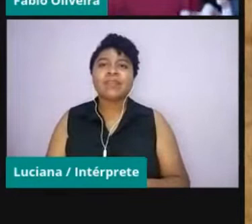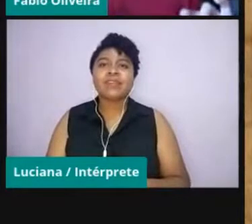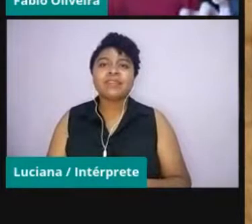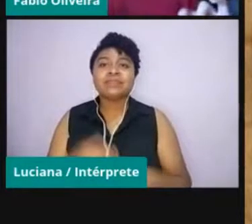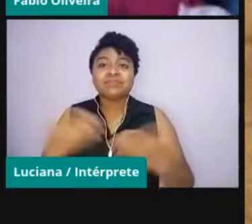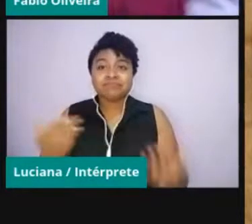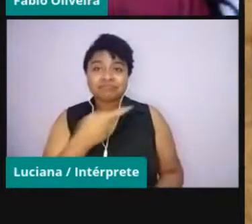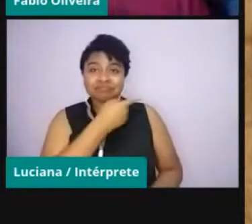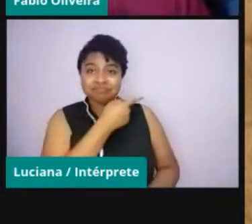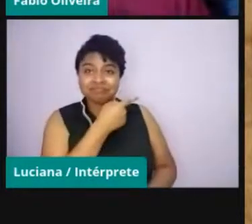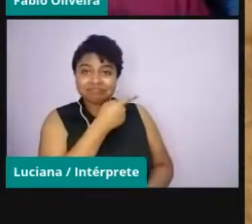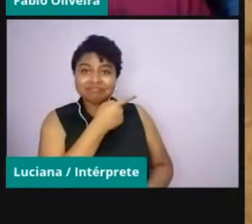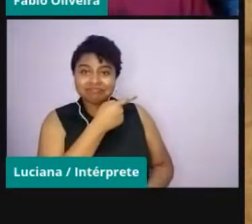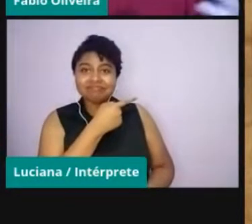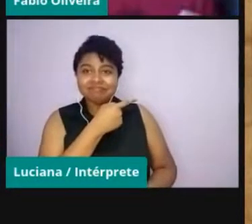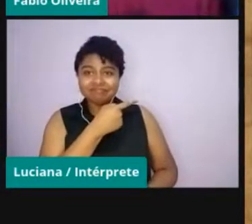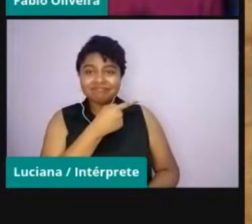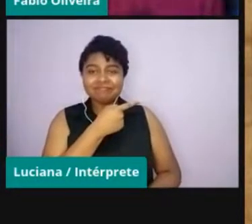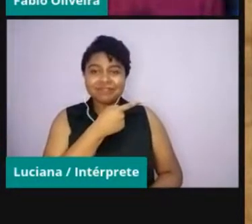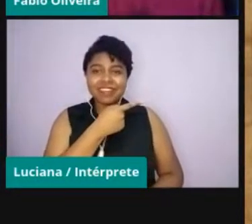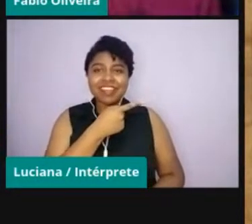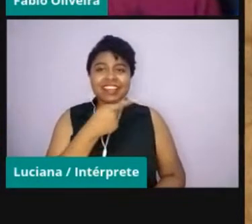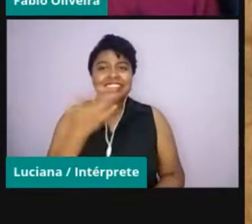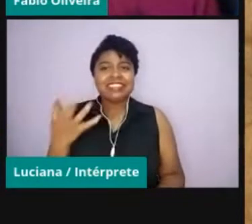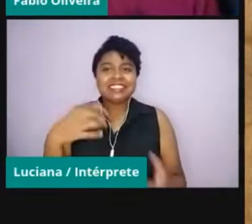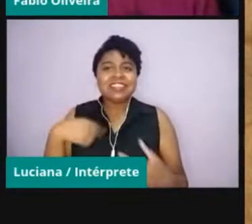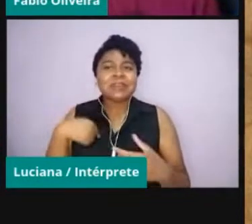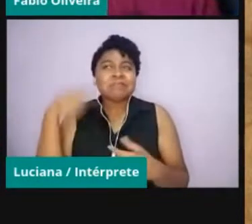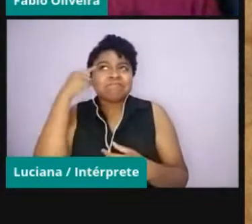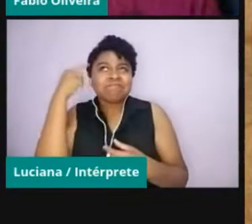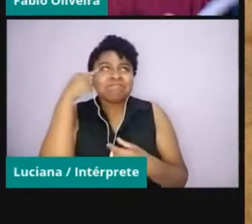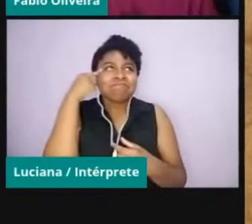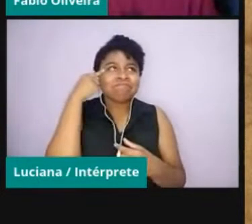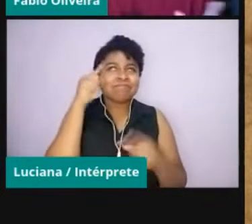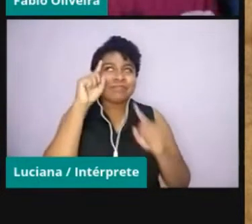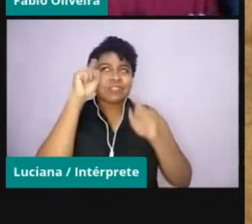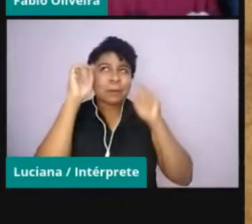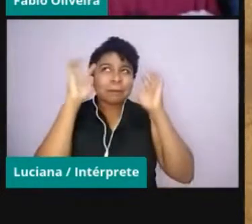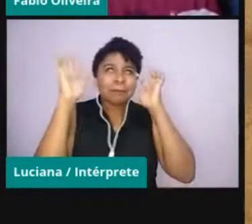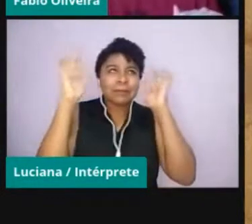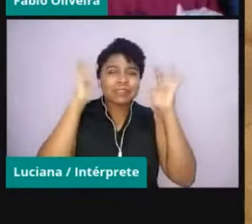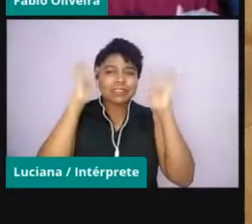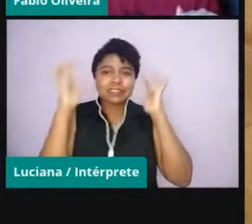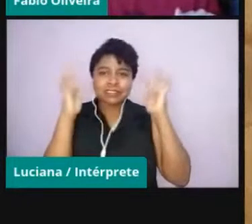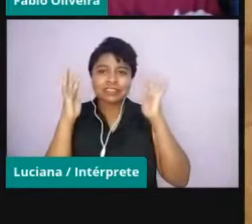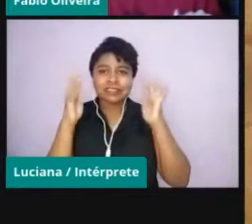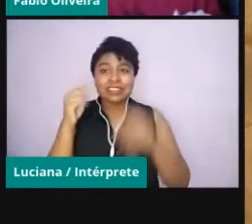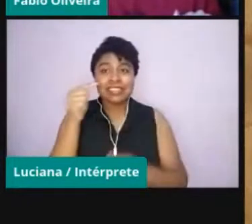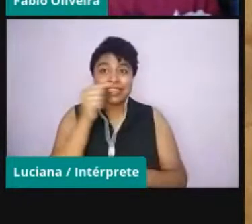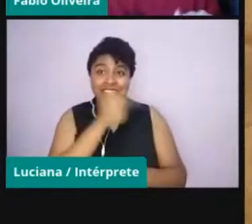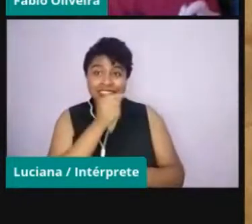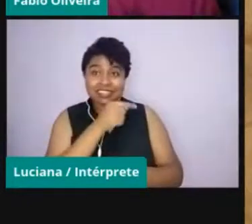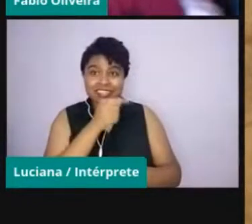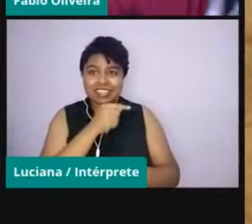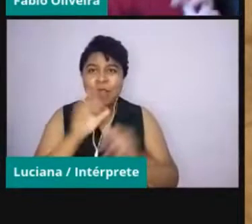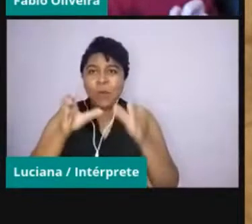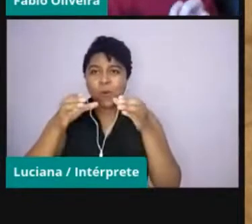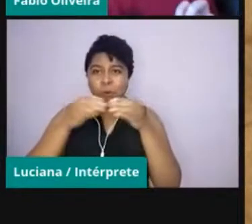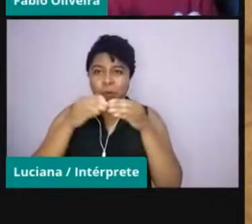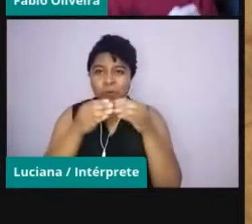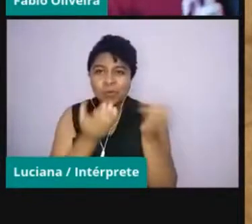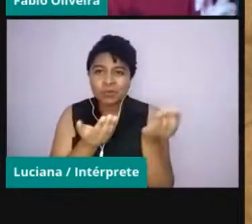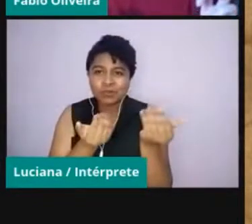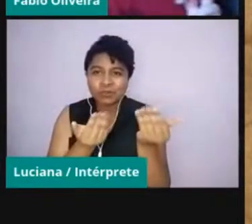Aqui, só trazendo quais foram as inspirações para a criação da narrativa, o Mineradores e Mistérios. Ela foi inspirada